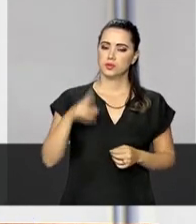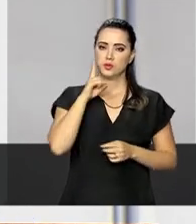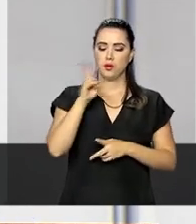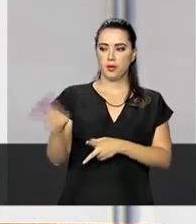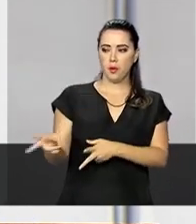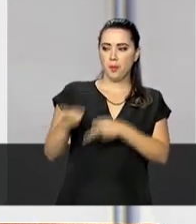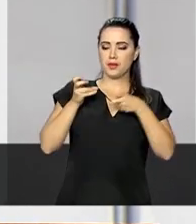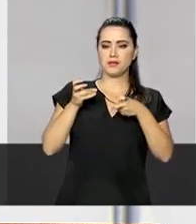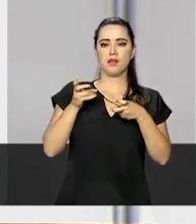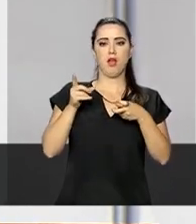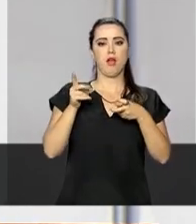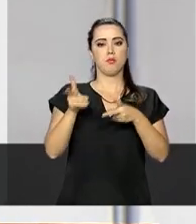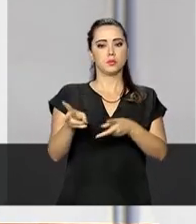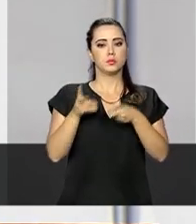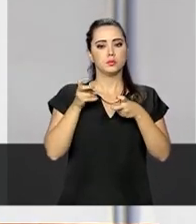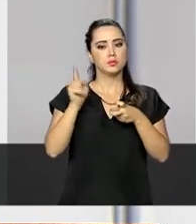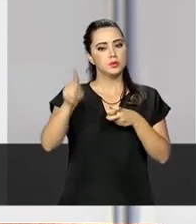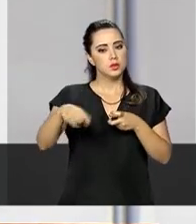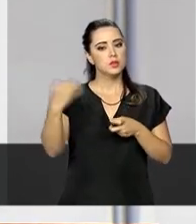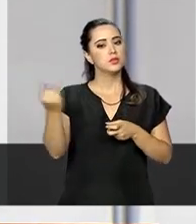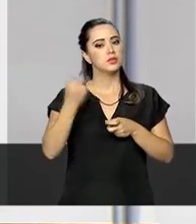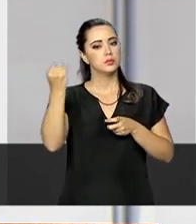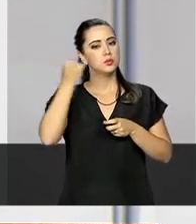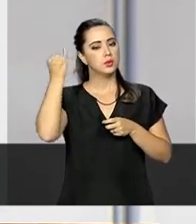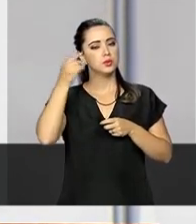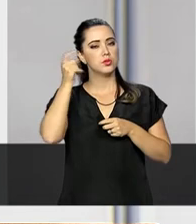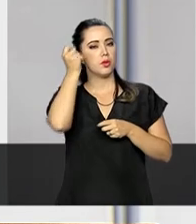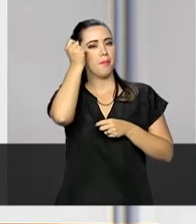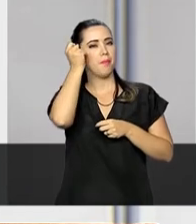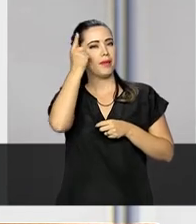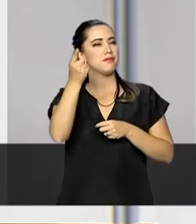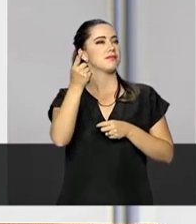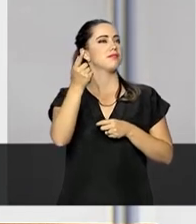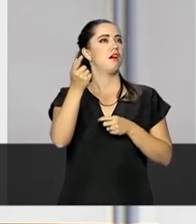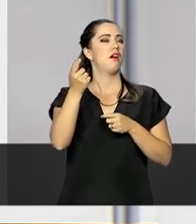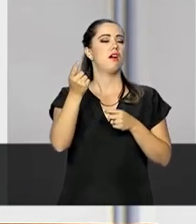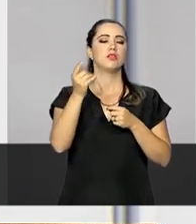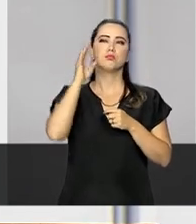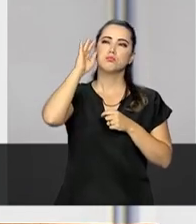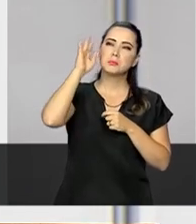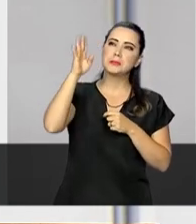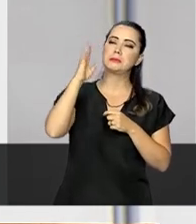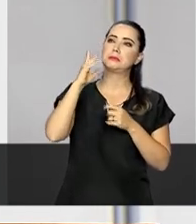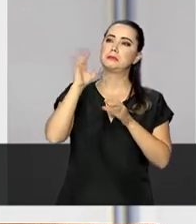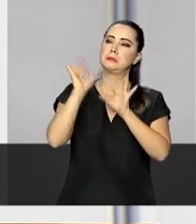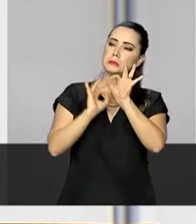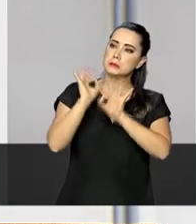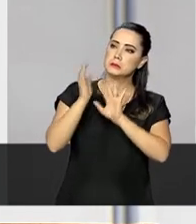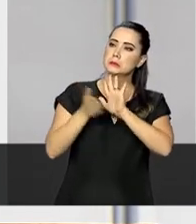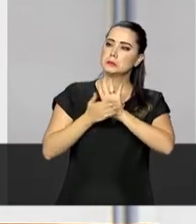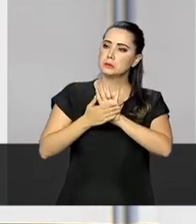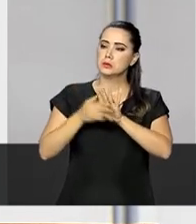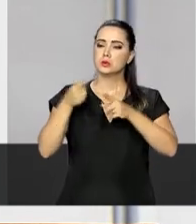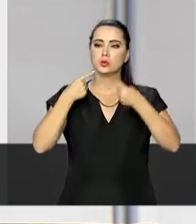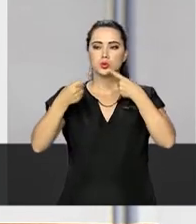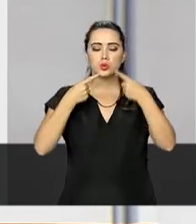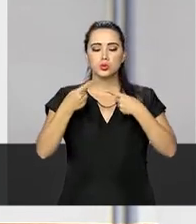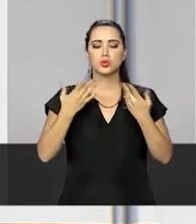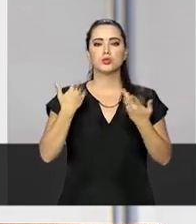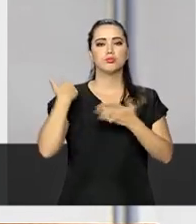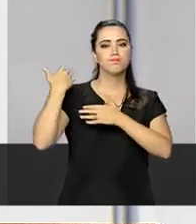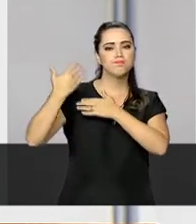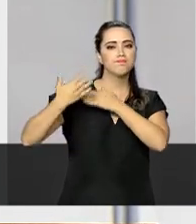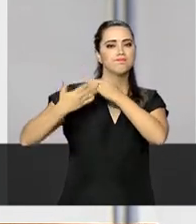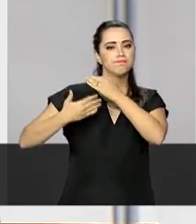ouço com muito agrado que são coisas que tramitam estão pensadas meditadas formuladas discutidas há